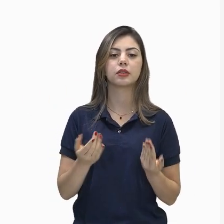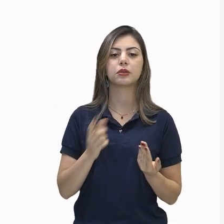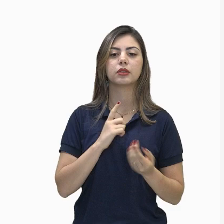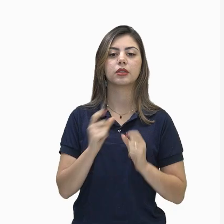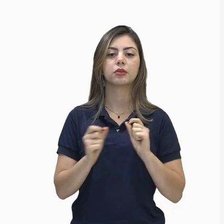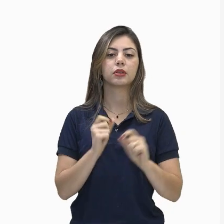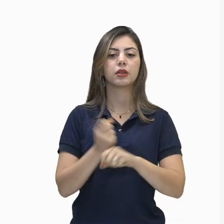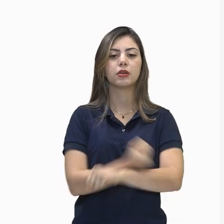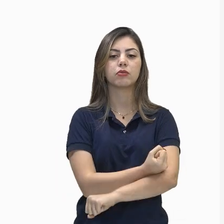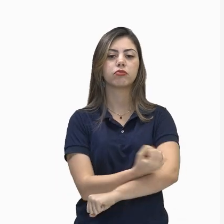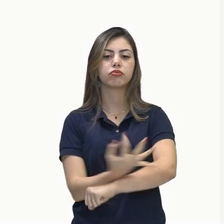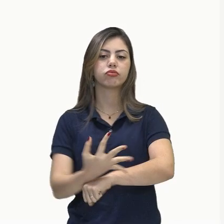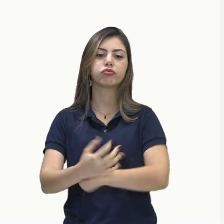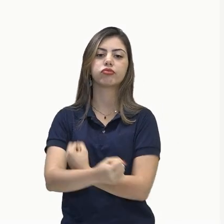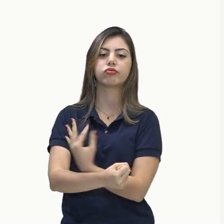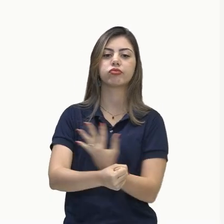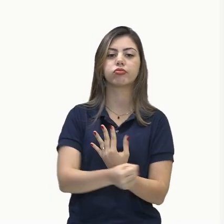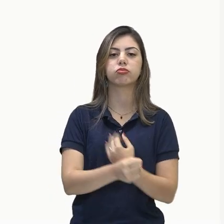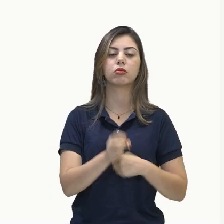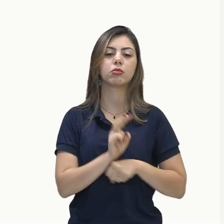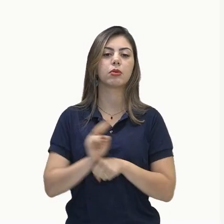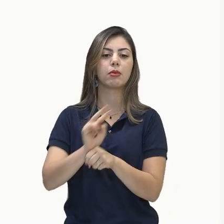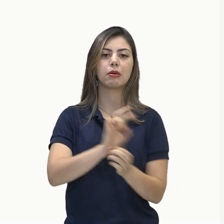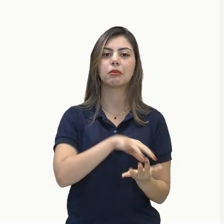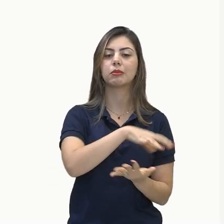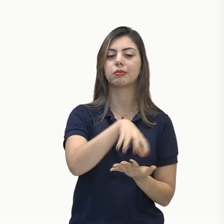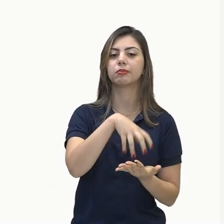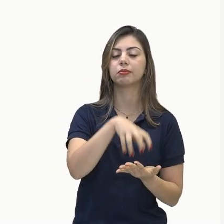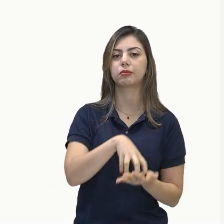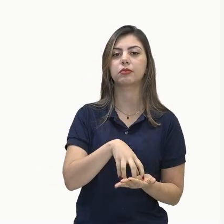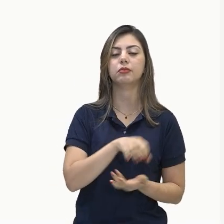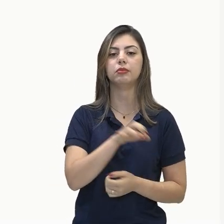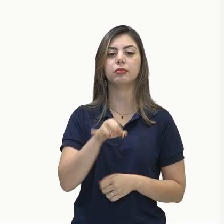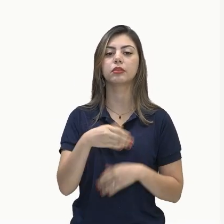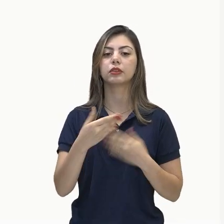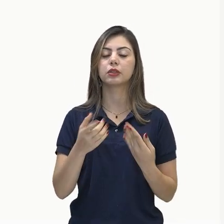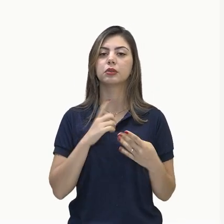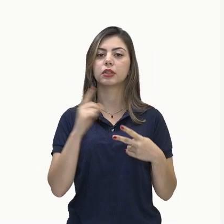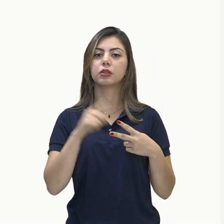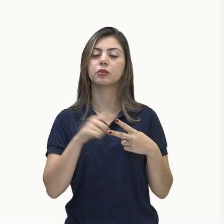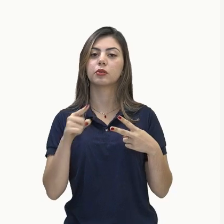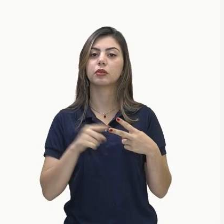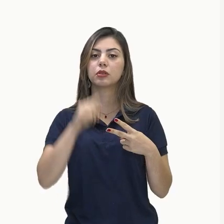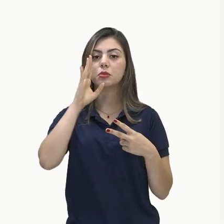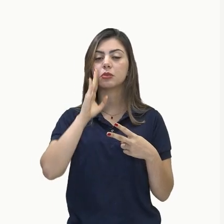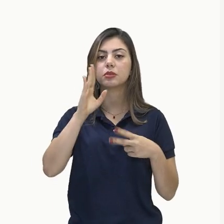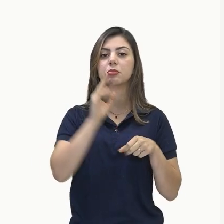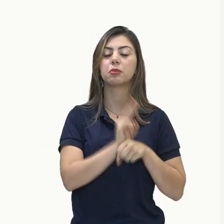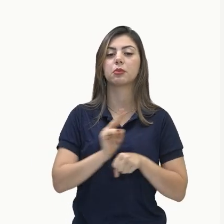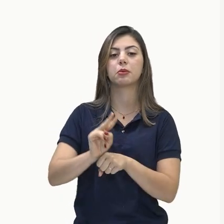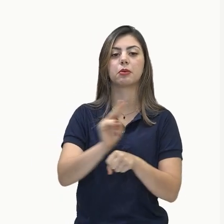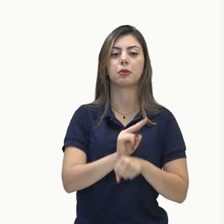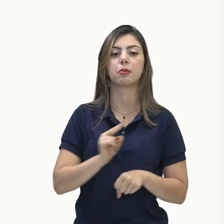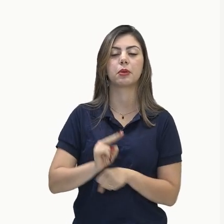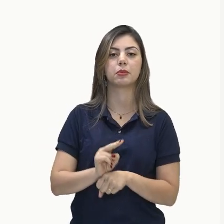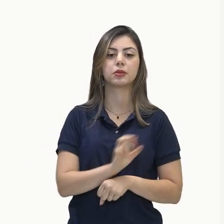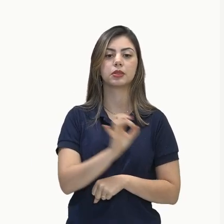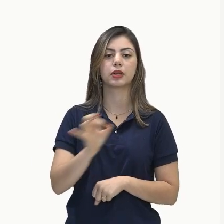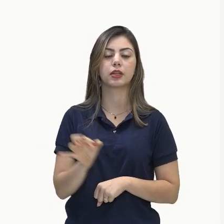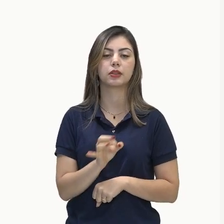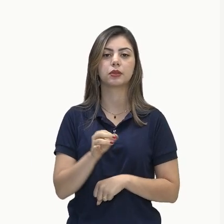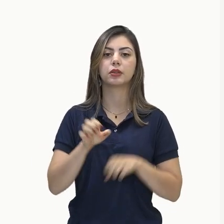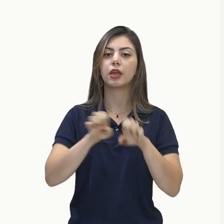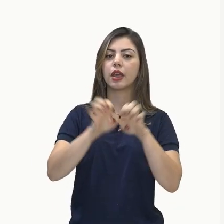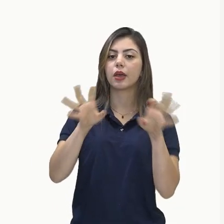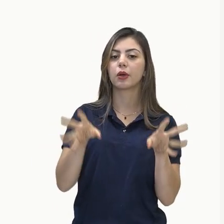áreas protegidas como parques e reservas. Então, existem duas áreas, pelo menos, de unidade de conservação, e ele vai fazer com que